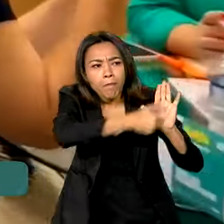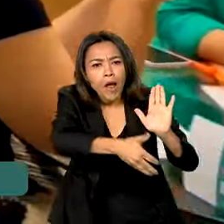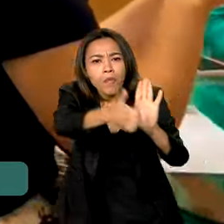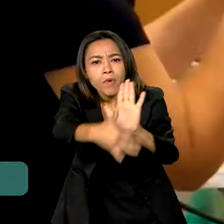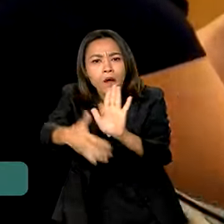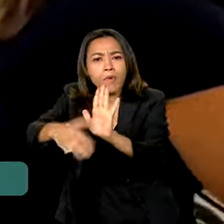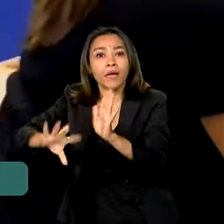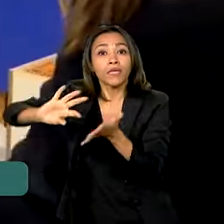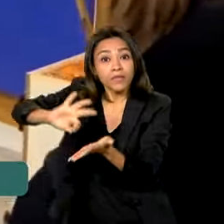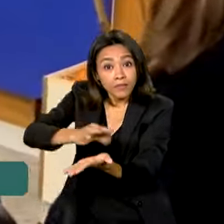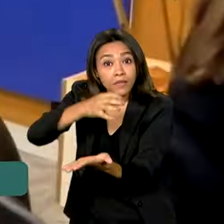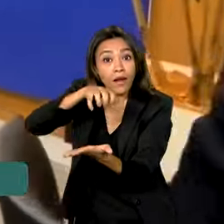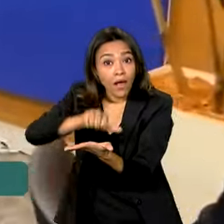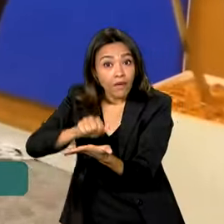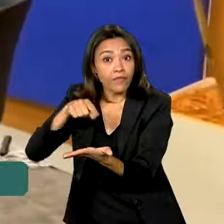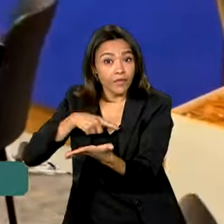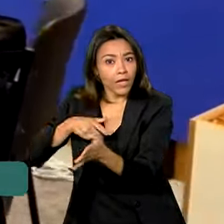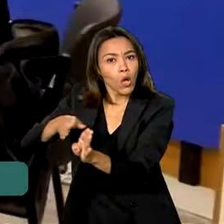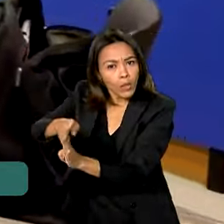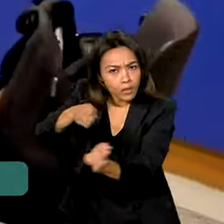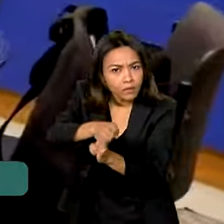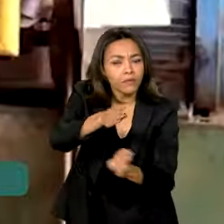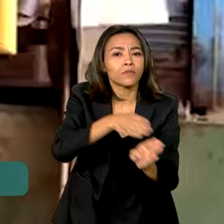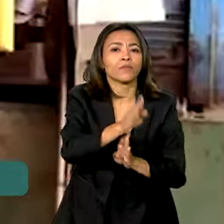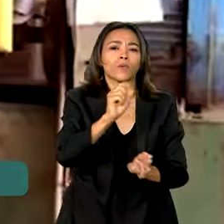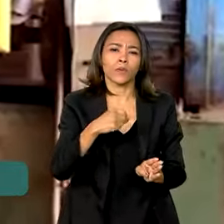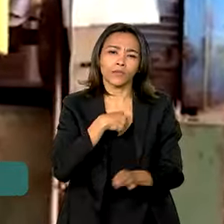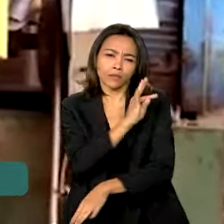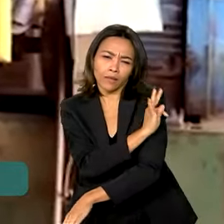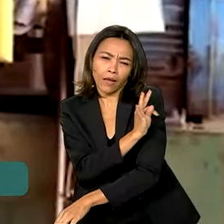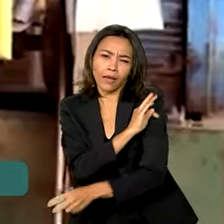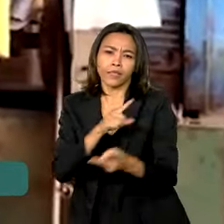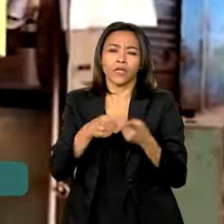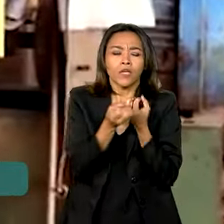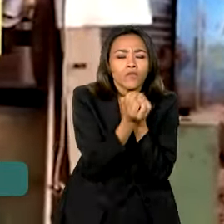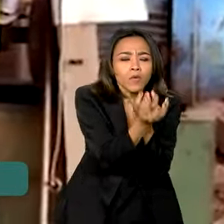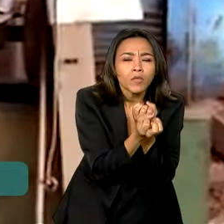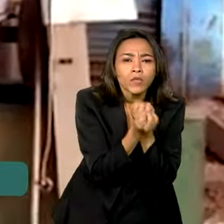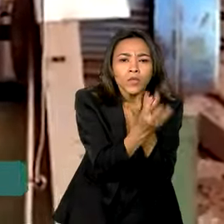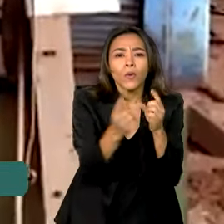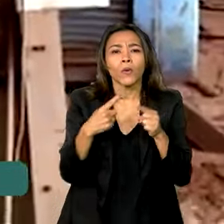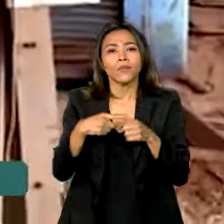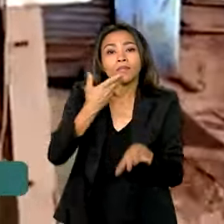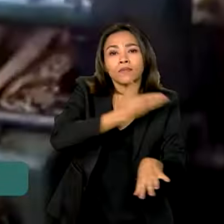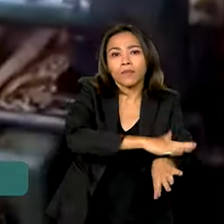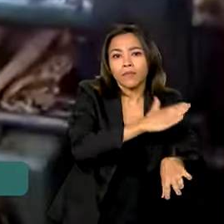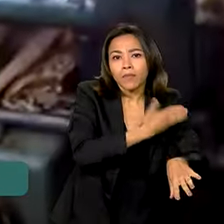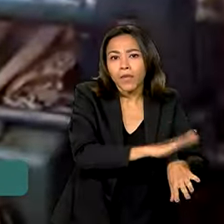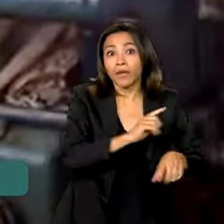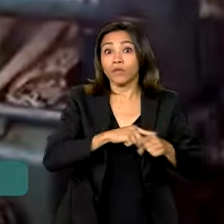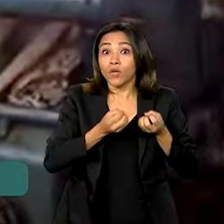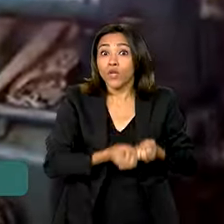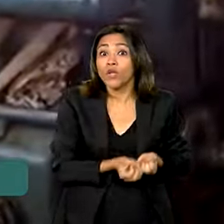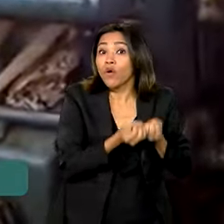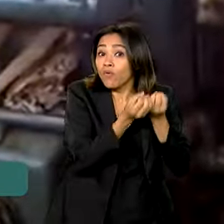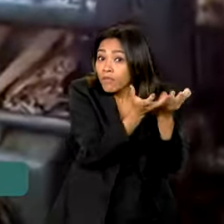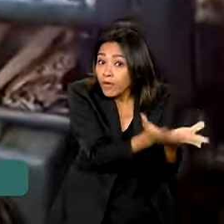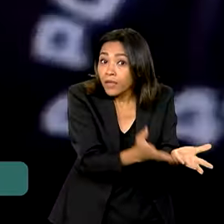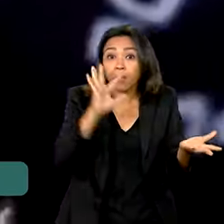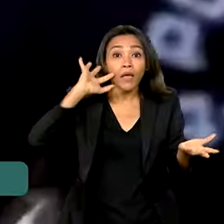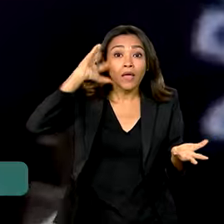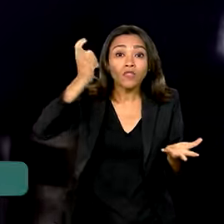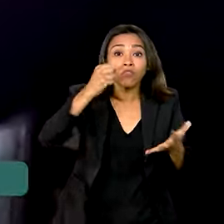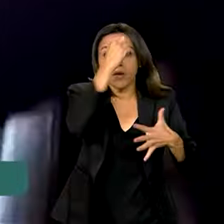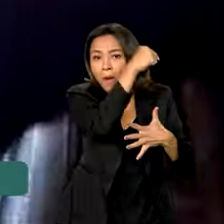inscrição, passam a receber consultorias, informações atualizadas, capacitações e ofertas de